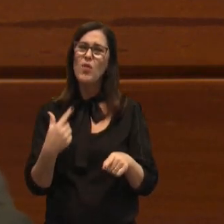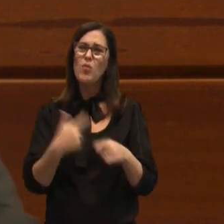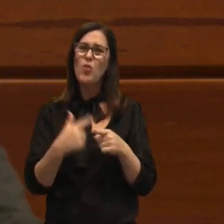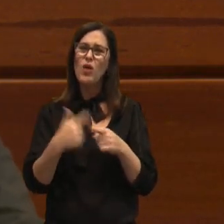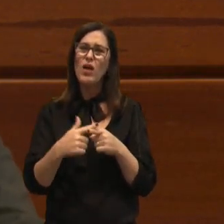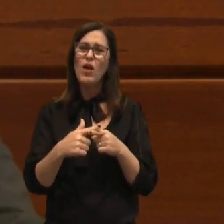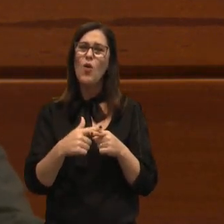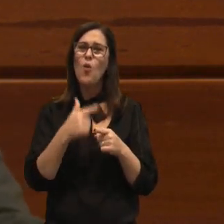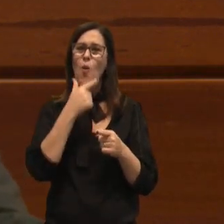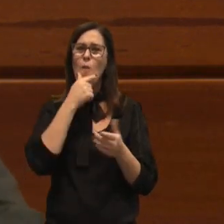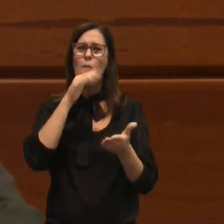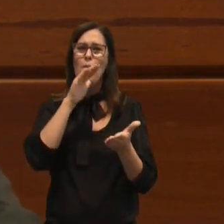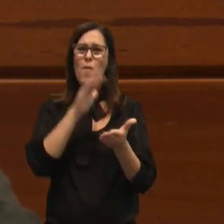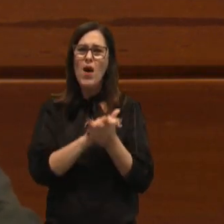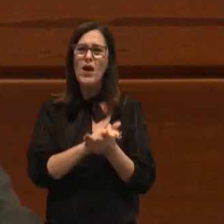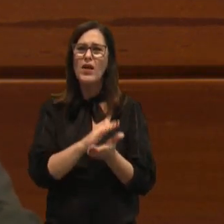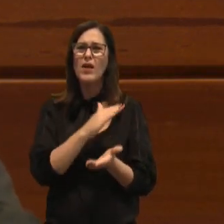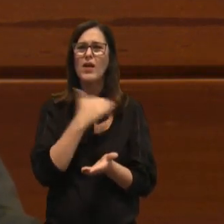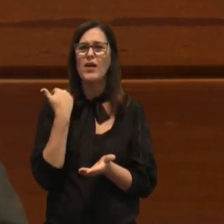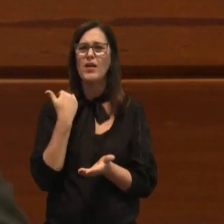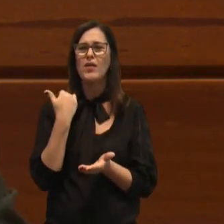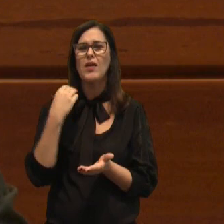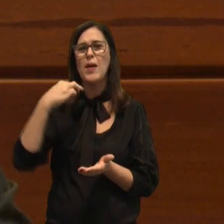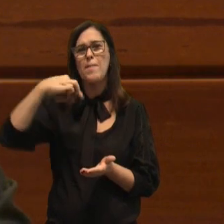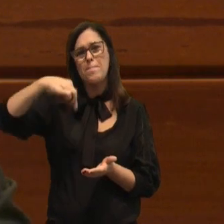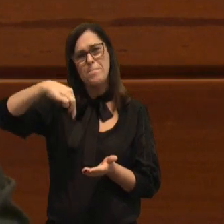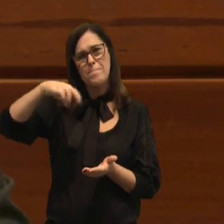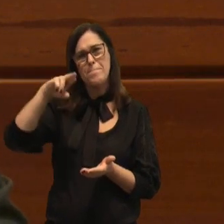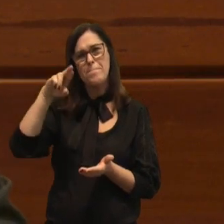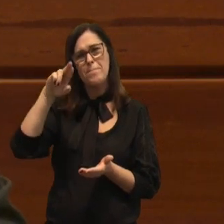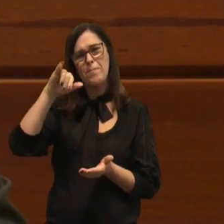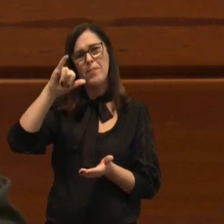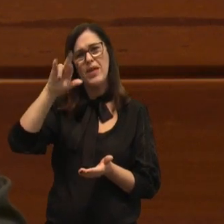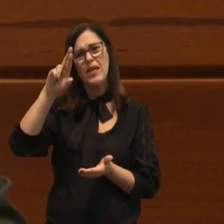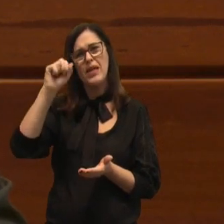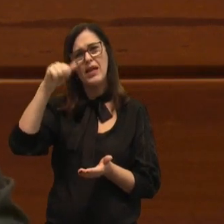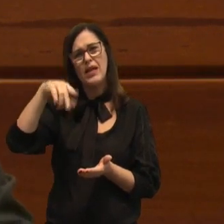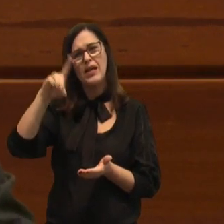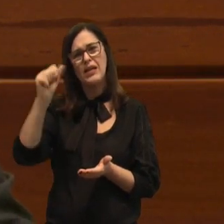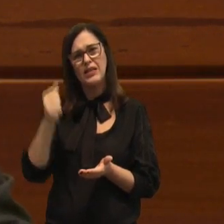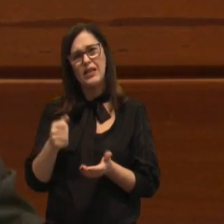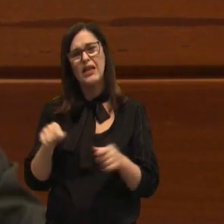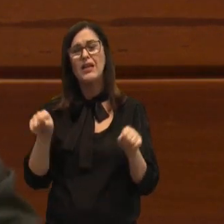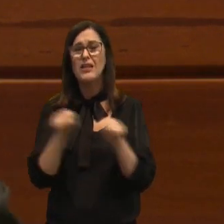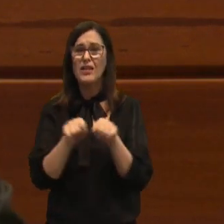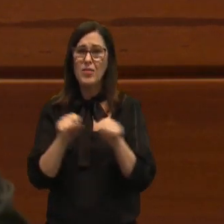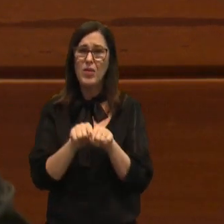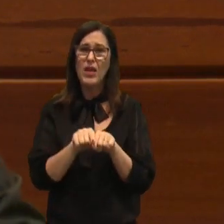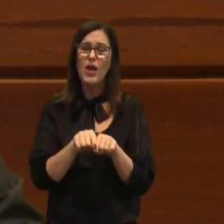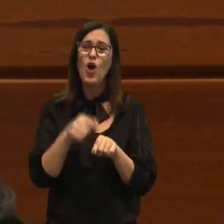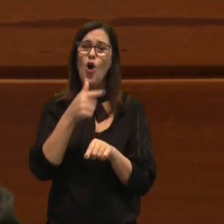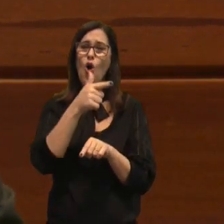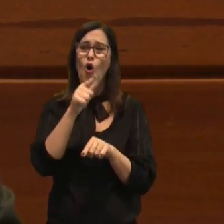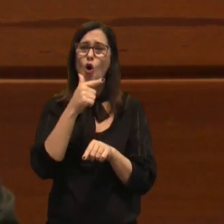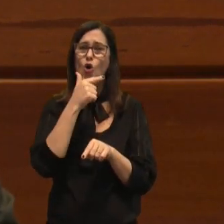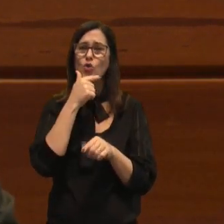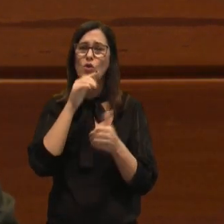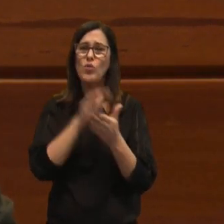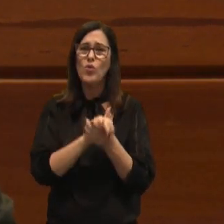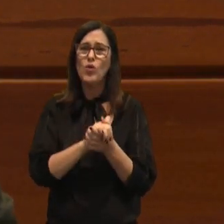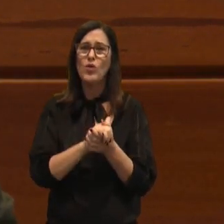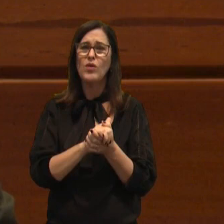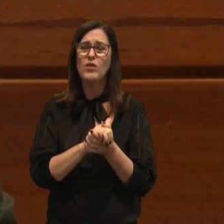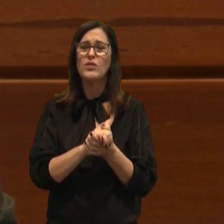irmão Mutaleci Miranda. O esposo da irmã Aletilde Lima também, José Osmando